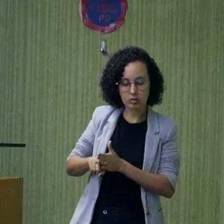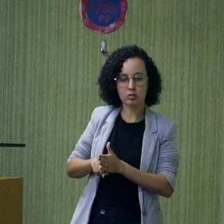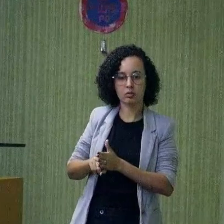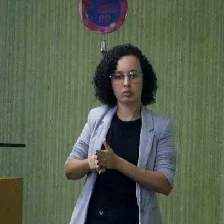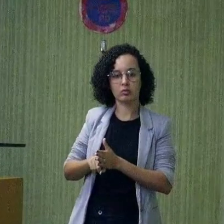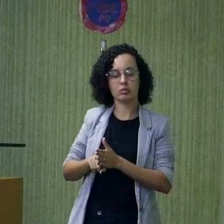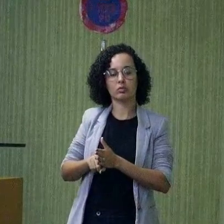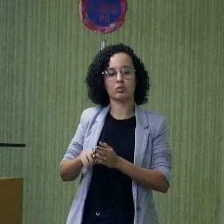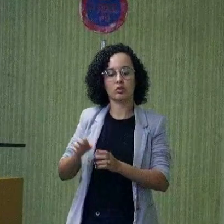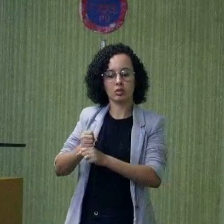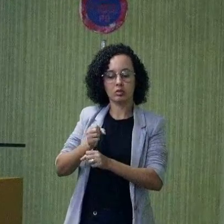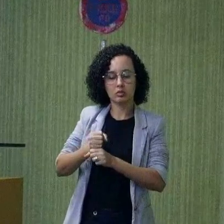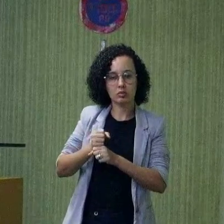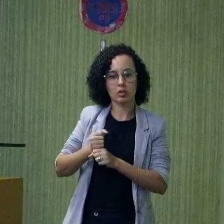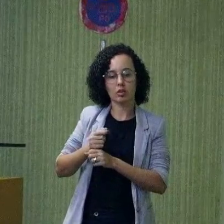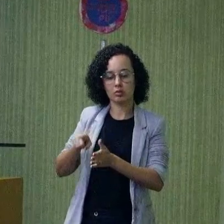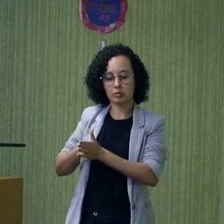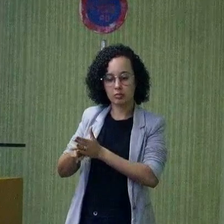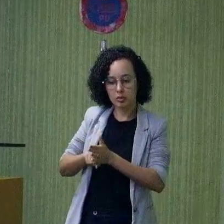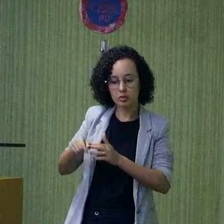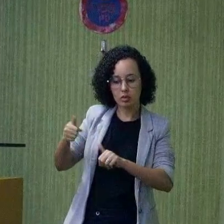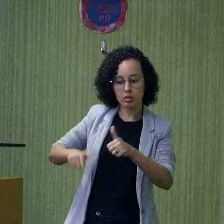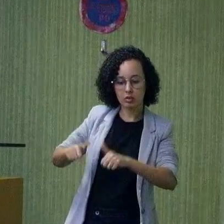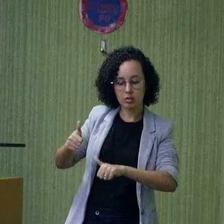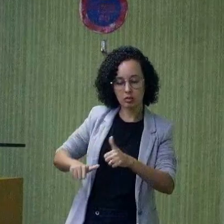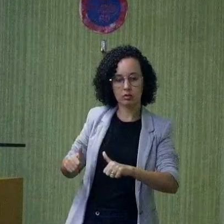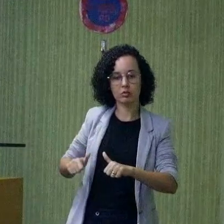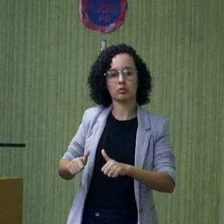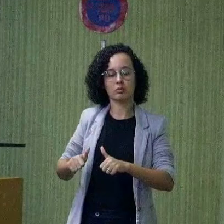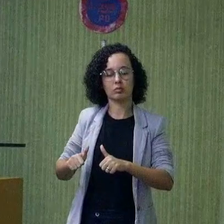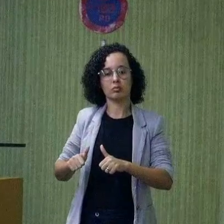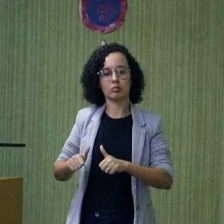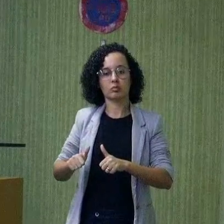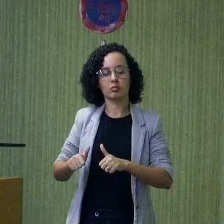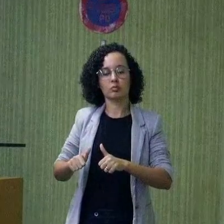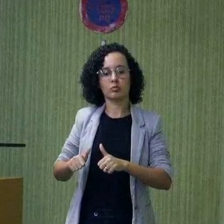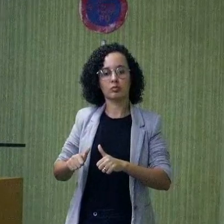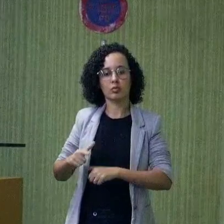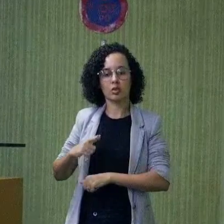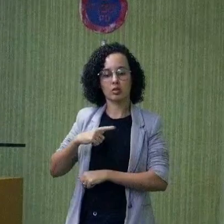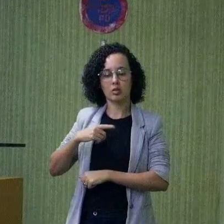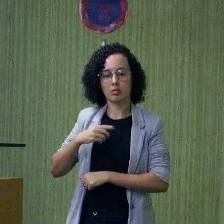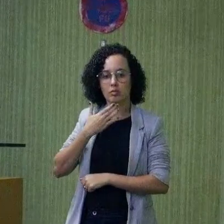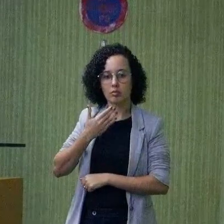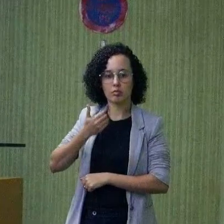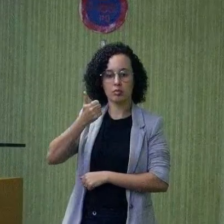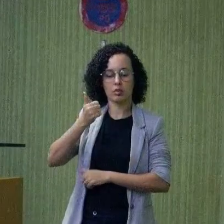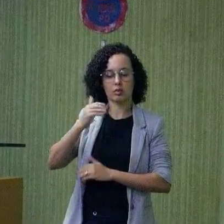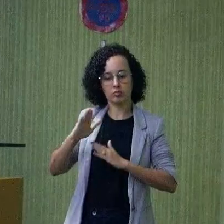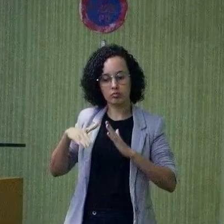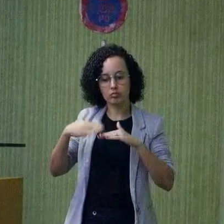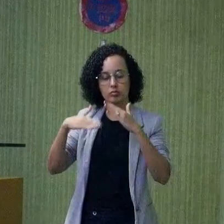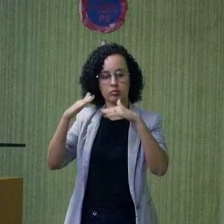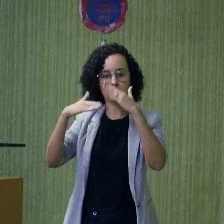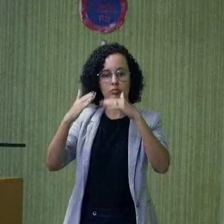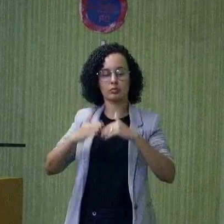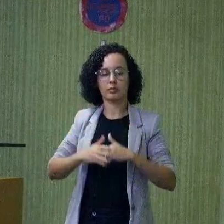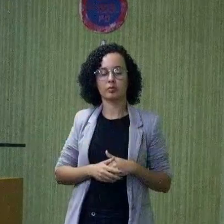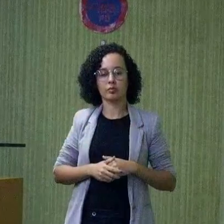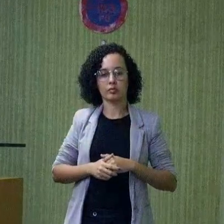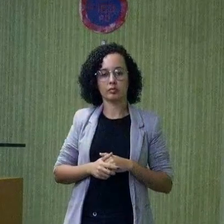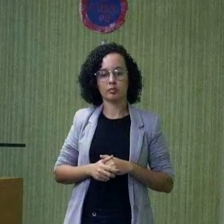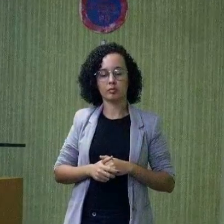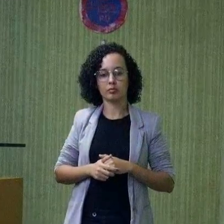resultados de Pesquisas né de análise para que se possa eh eh ter o melhor melhor desenho possível de política para o